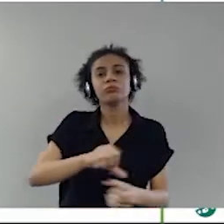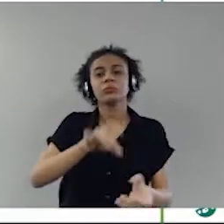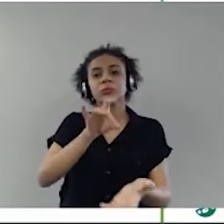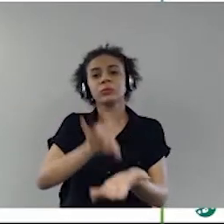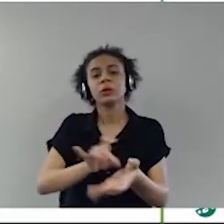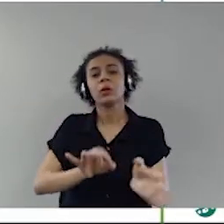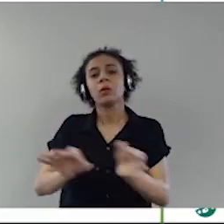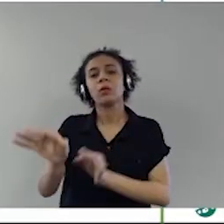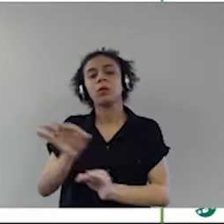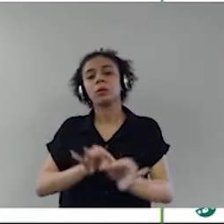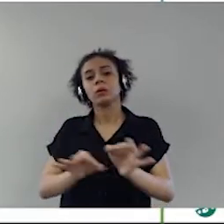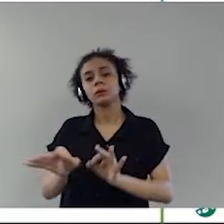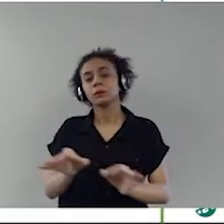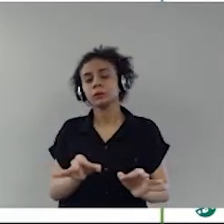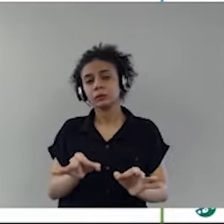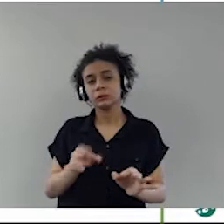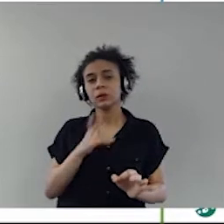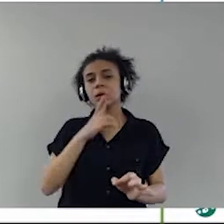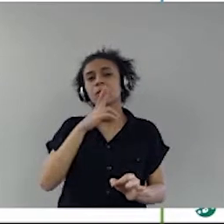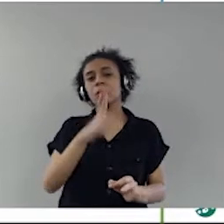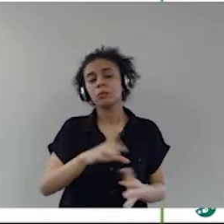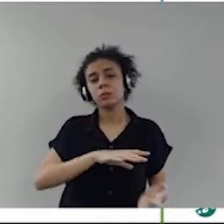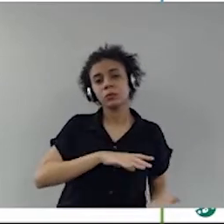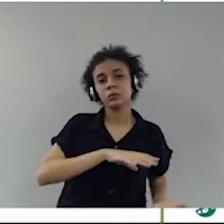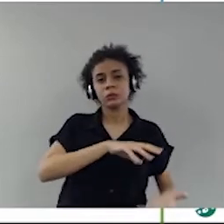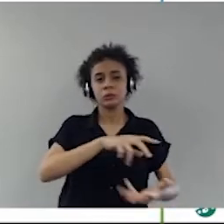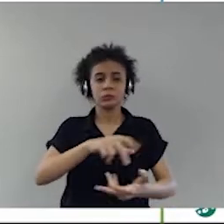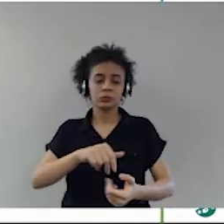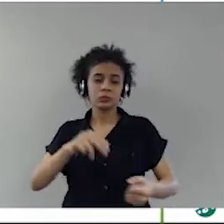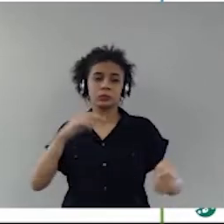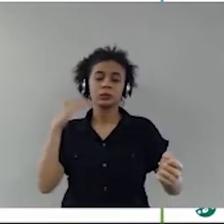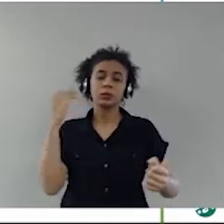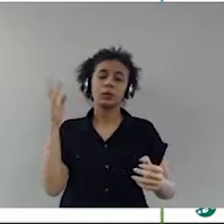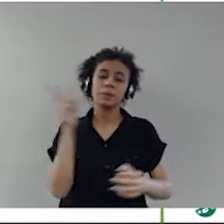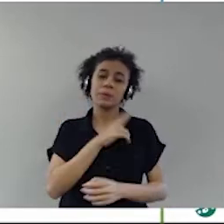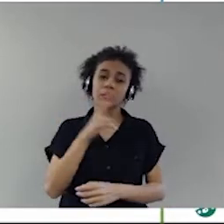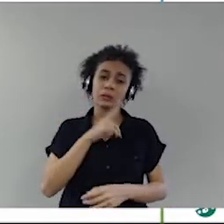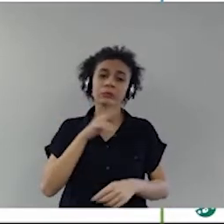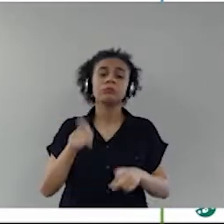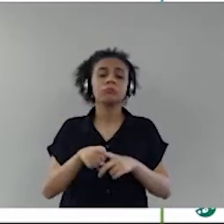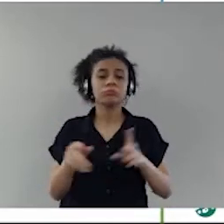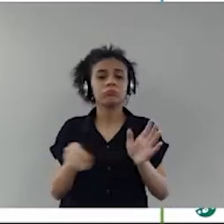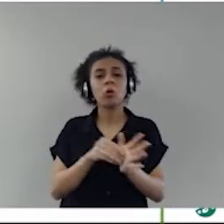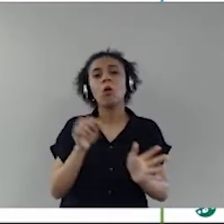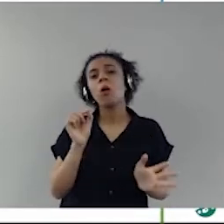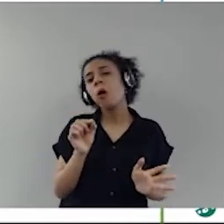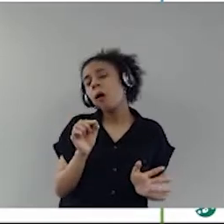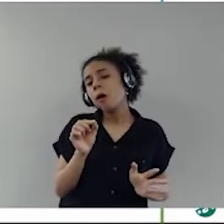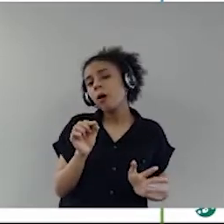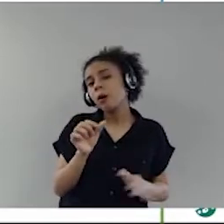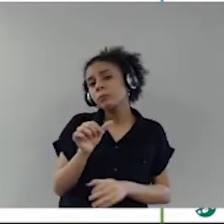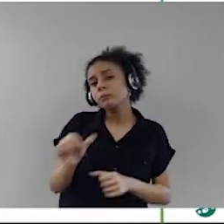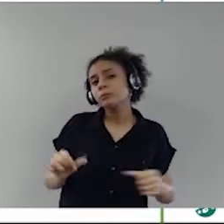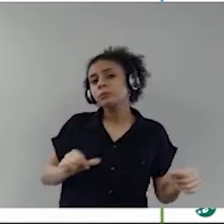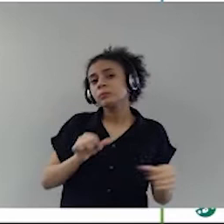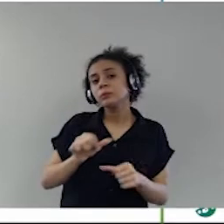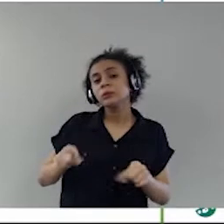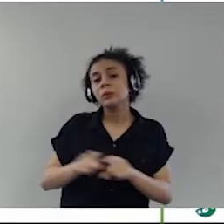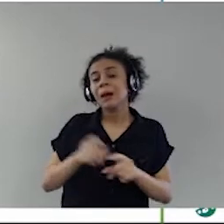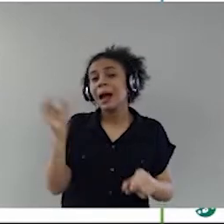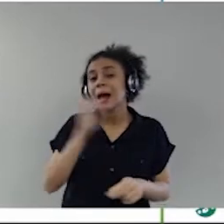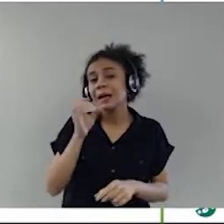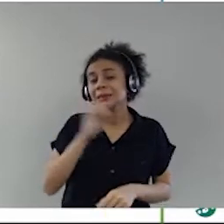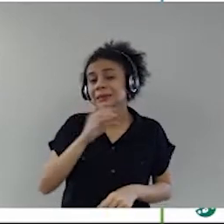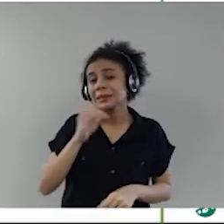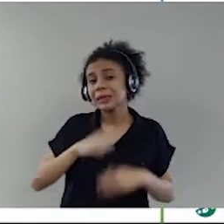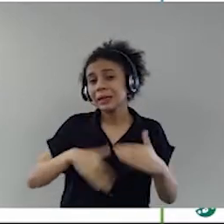importante na organização da resposta mundial às emergências, implicando na atualização ou na